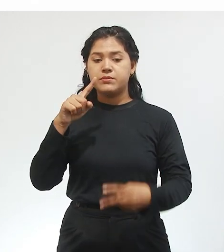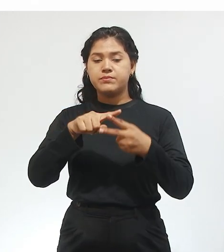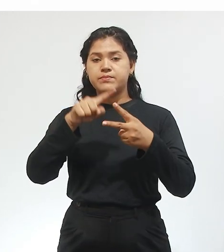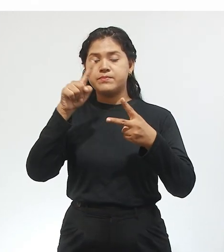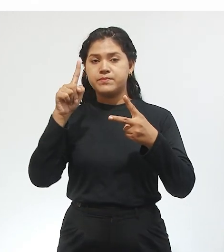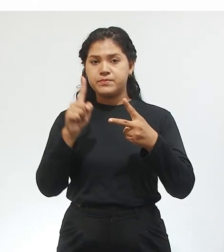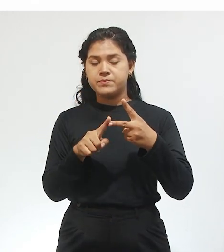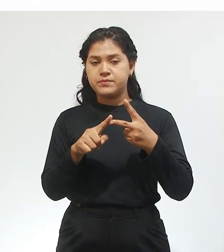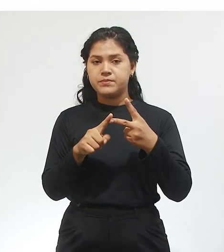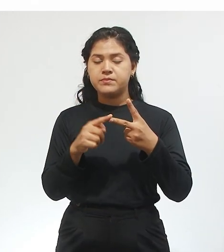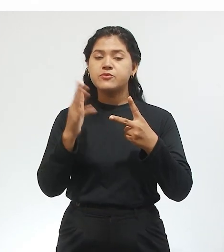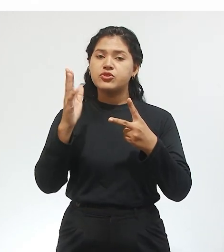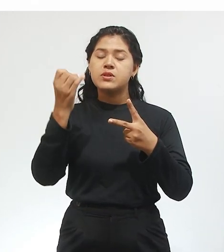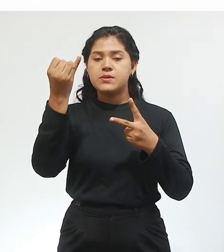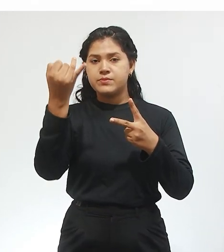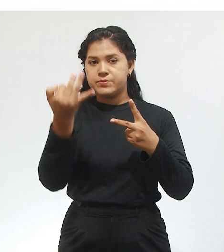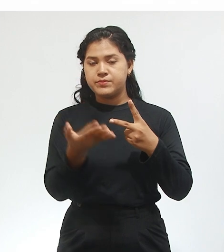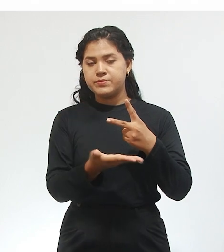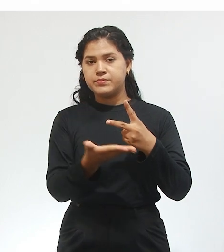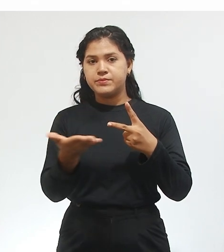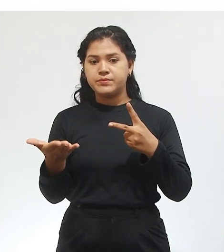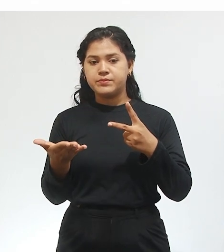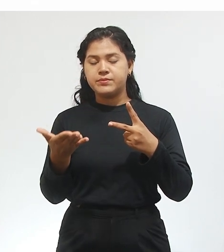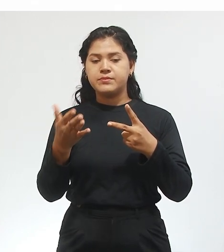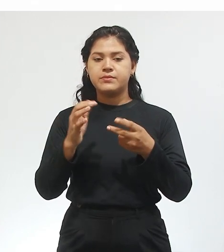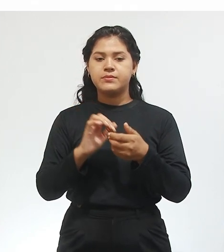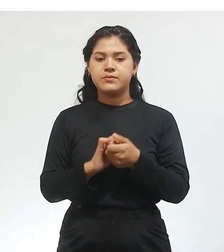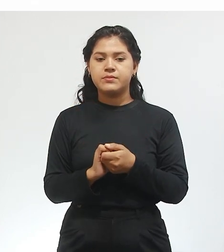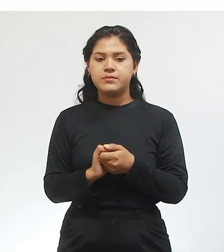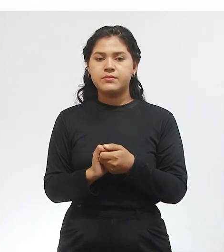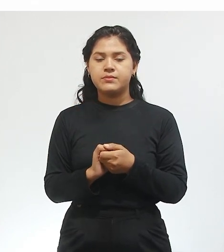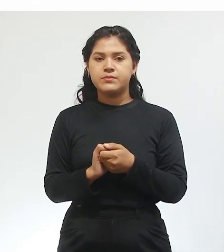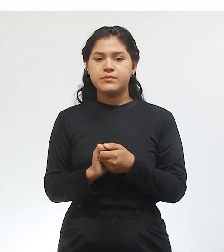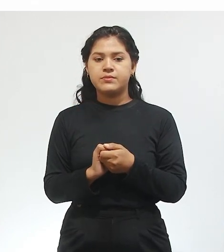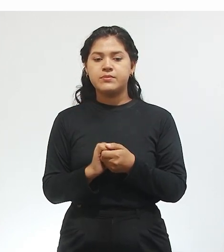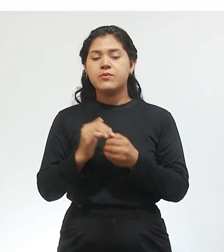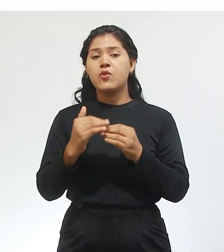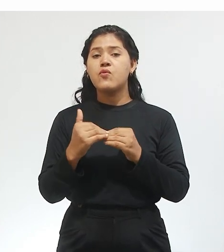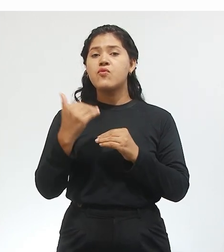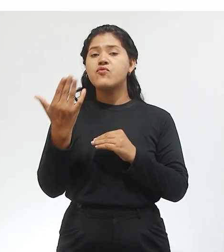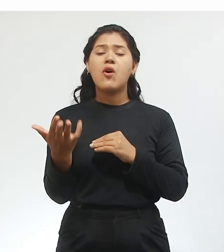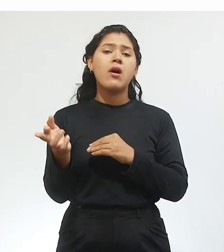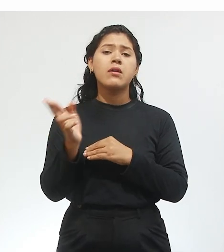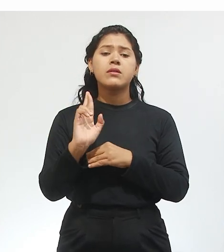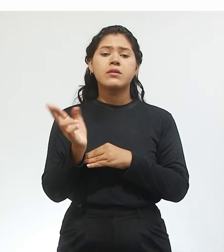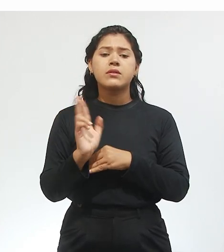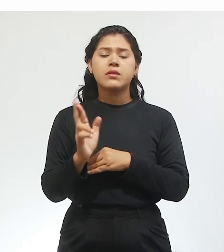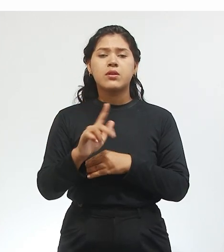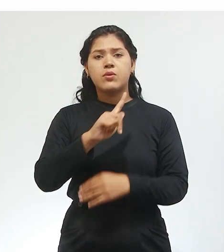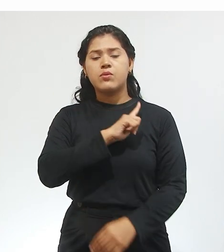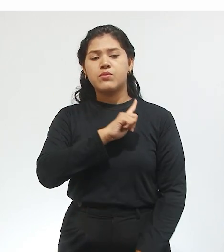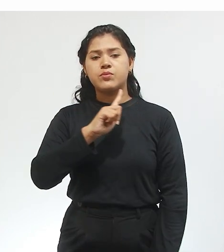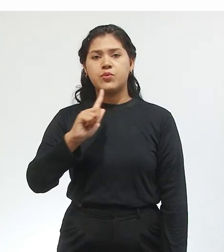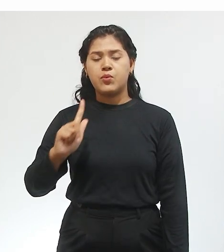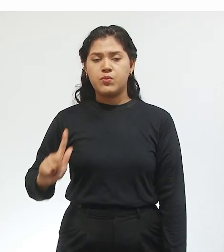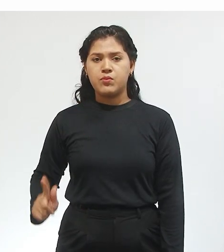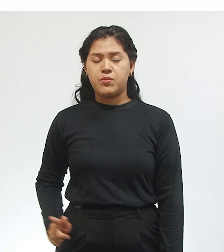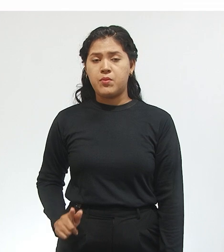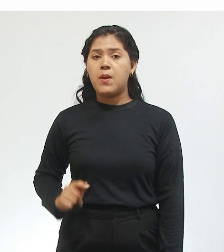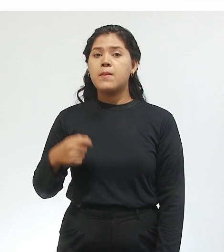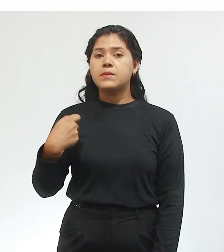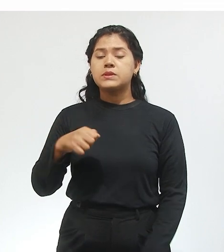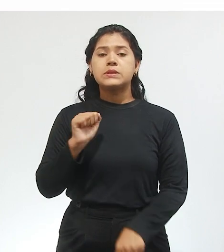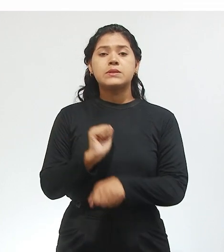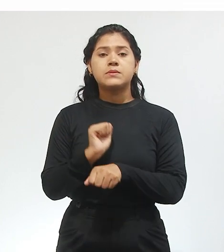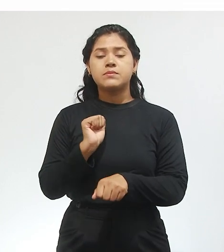funcionários da empresa, como já falei para vocês, e os proprietários. E quanto a usuários externos, ou seja, são aqueles que deverão